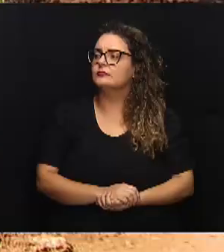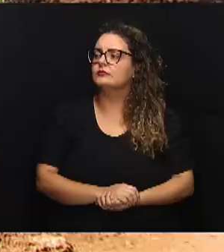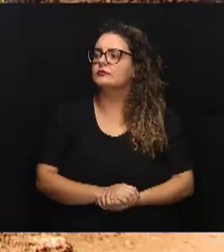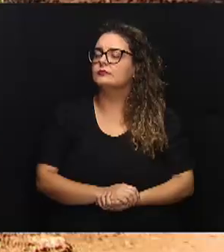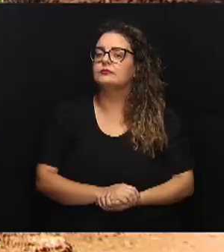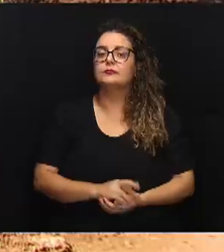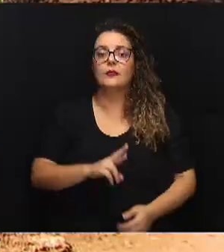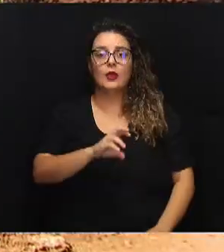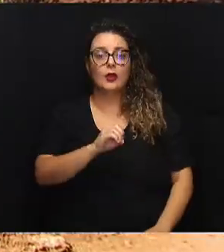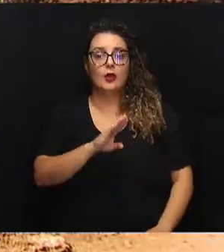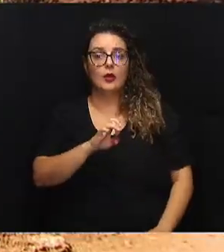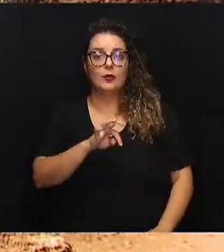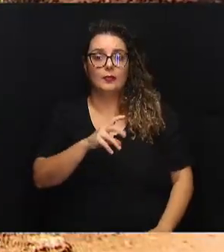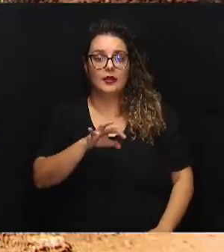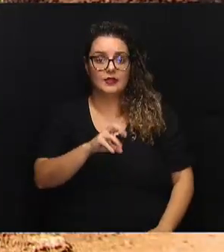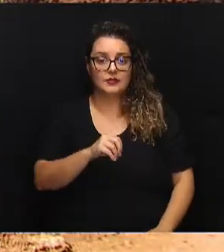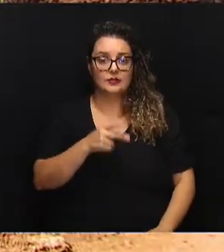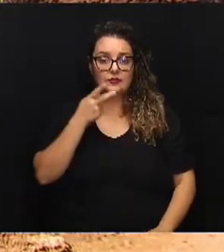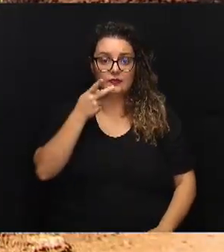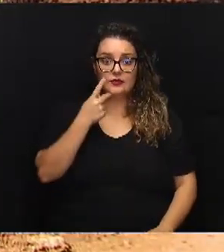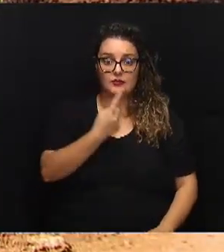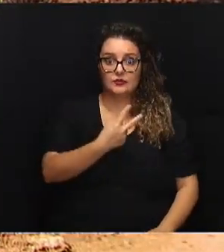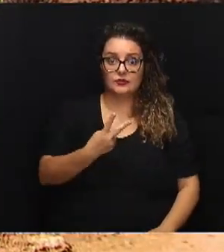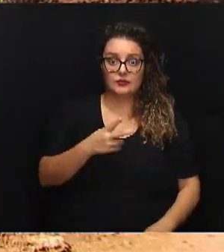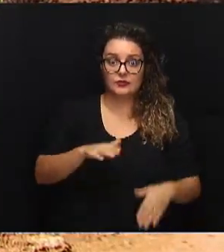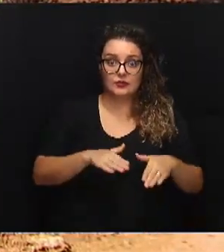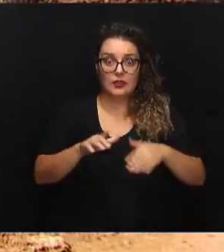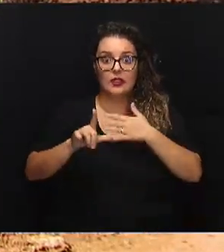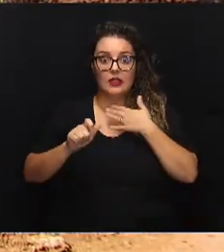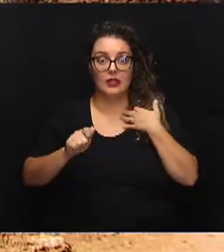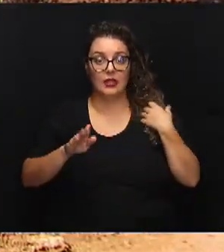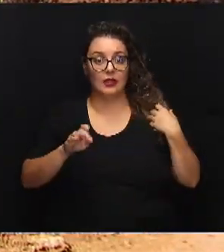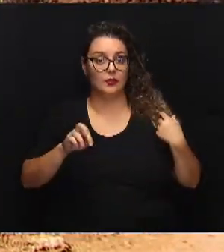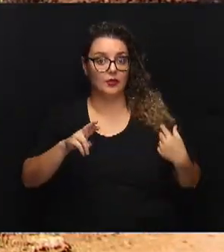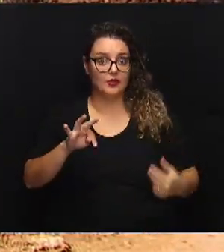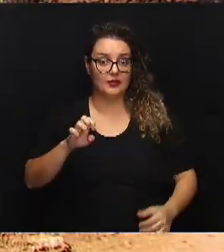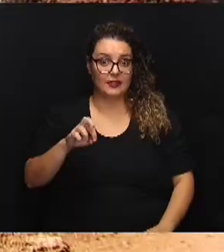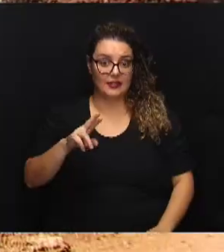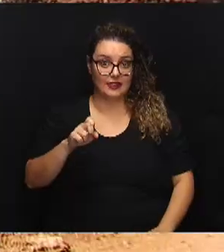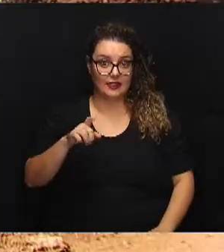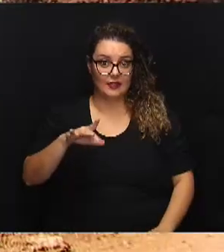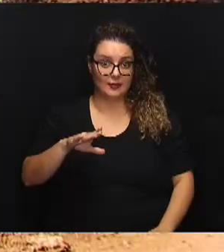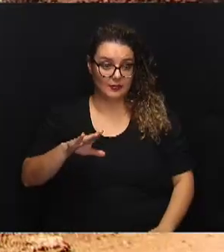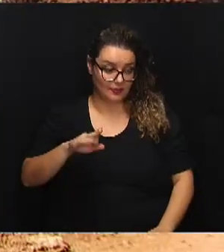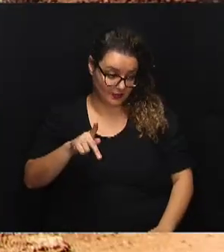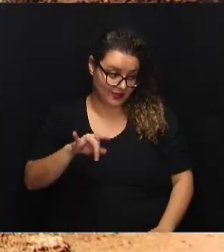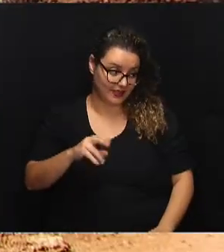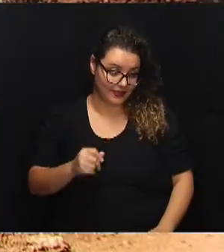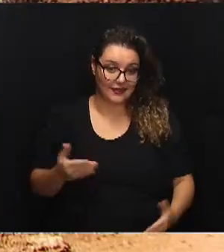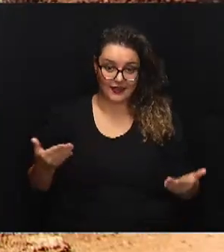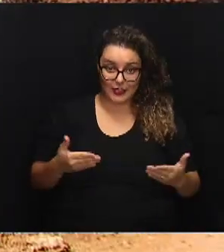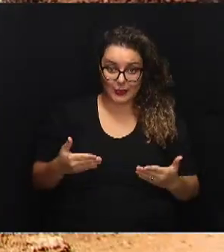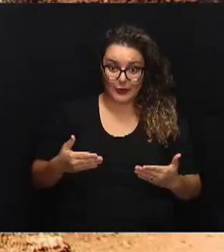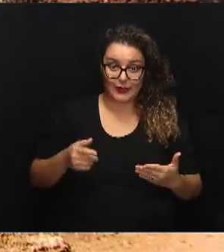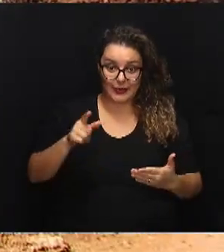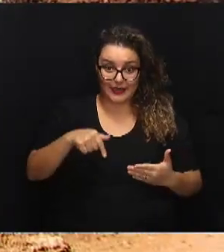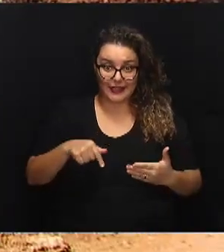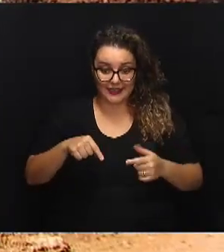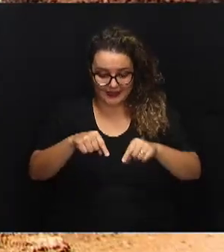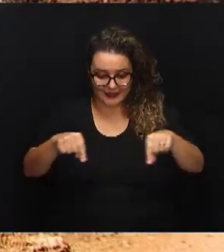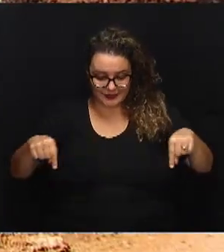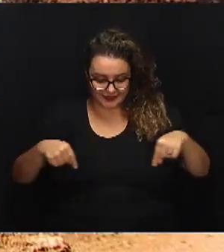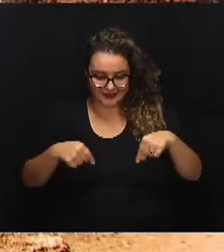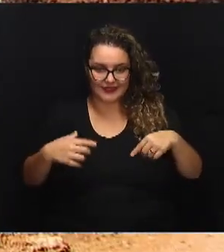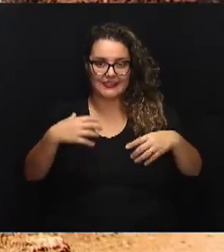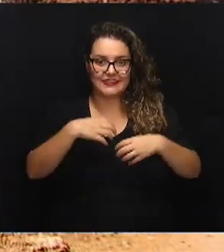Robertinho, a gente falou então dos 12 passos, da laborterapia e agora a gente aqui nesse laboratório, né, que já é só de estar aqui a gente já se